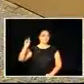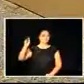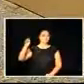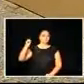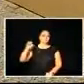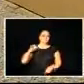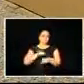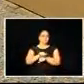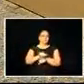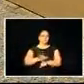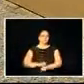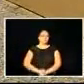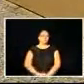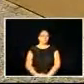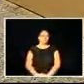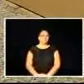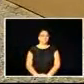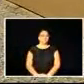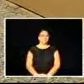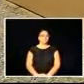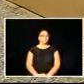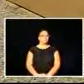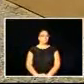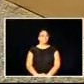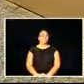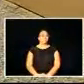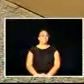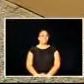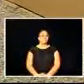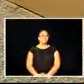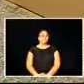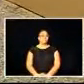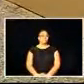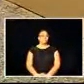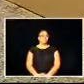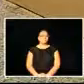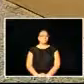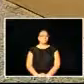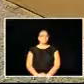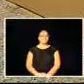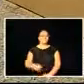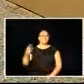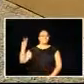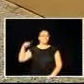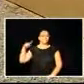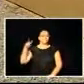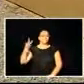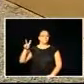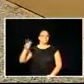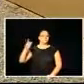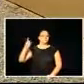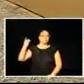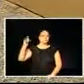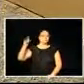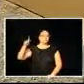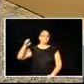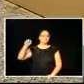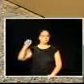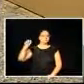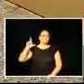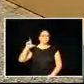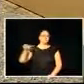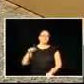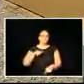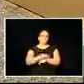Carbone. Presente. Vereador Jefferson Campos. Presente. Vereador João Vidal. Ausente. Vereador Jofre Neto. Ausente. Vereador